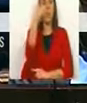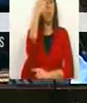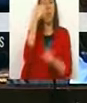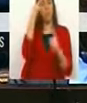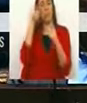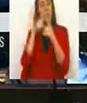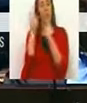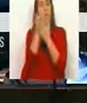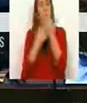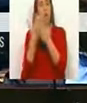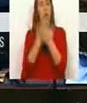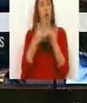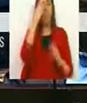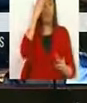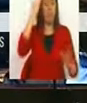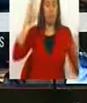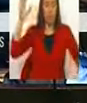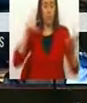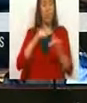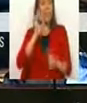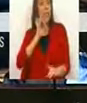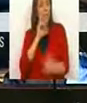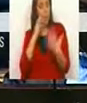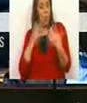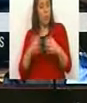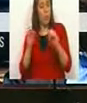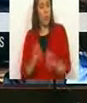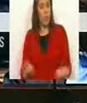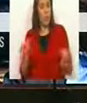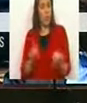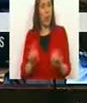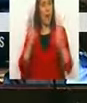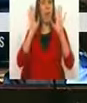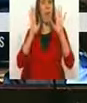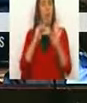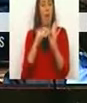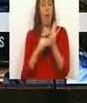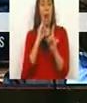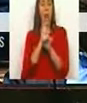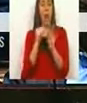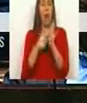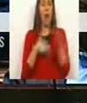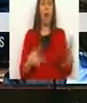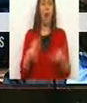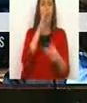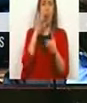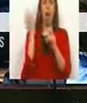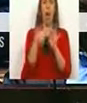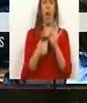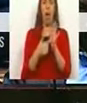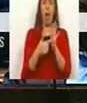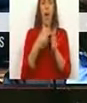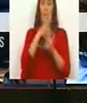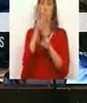de economia circular, que é meritório e é um vetor importante, sem dúvida, mas que já constava nessa estratégia ambiental. Uma estratégia